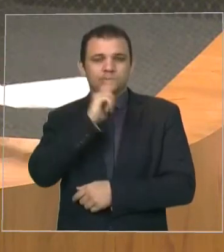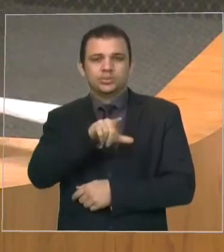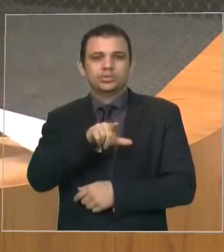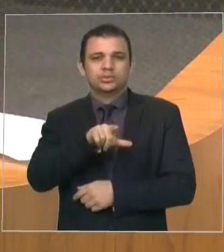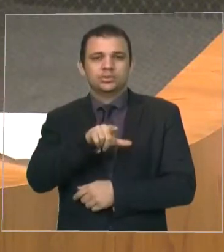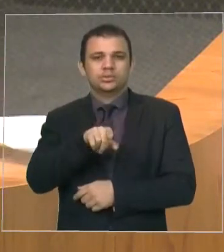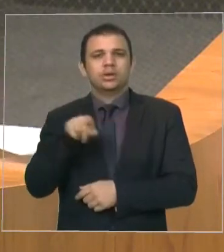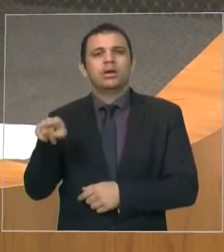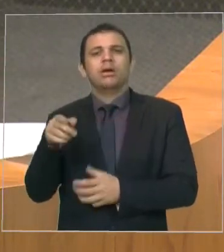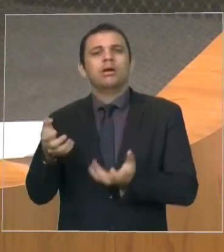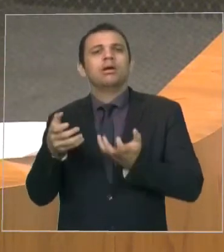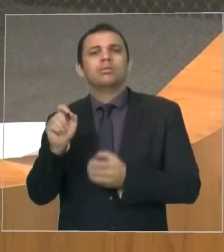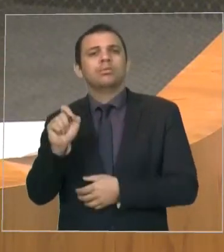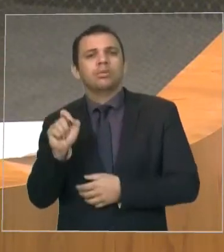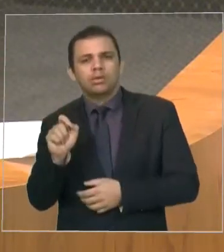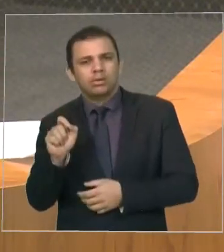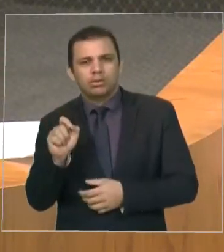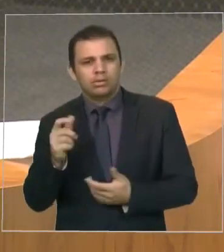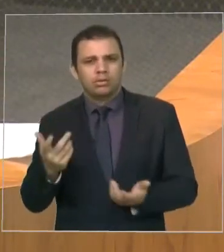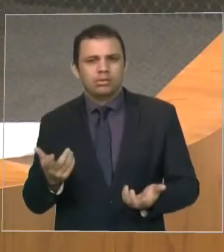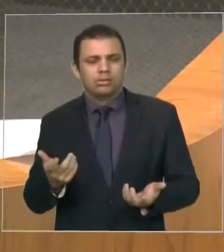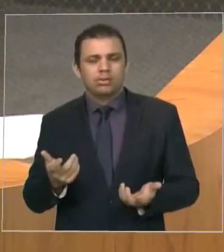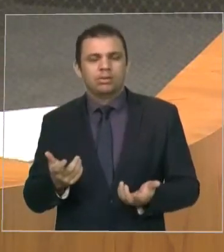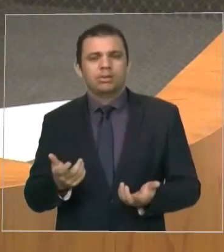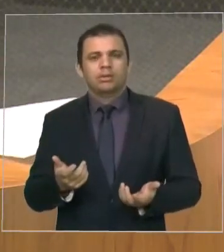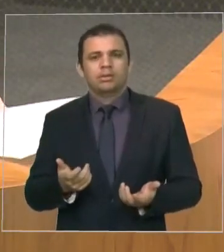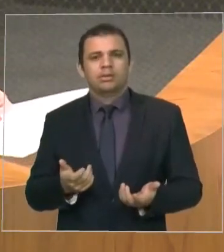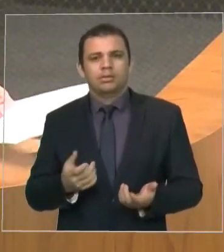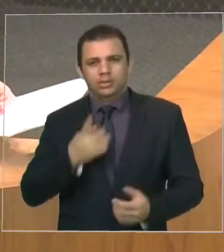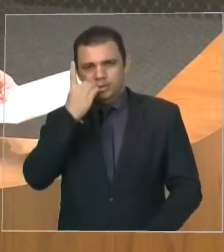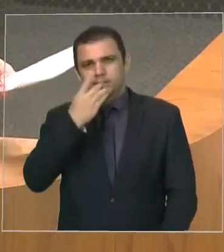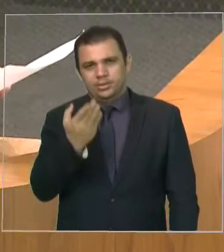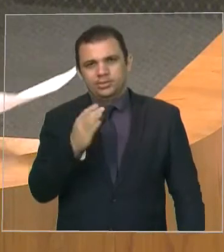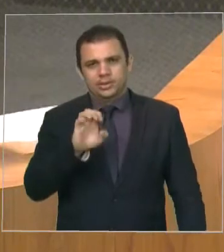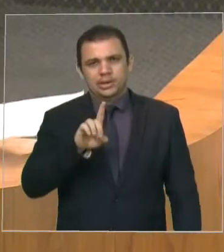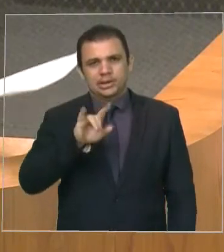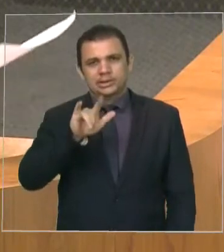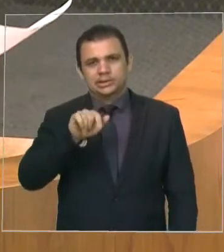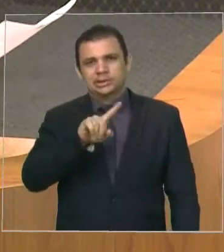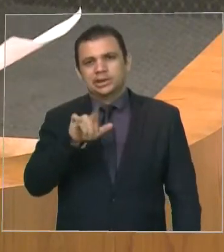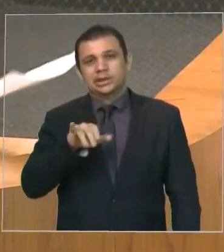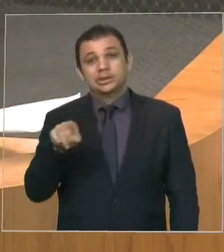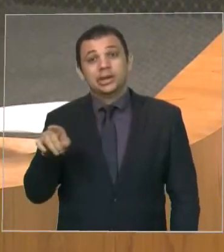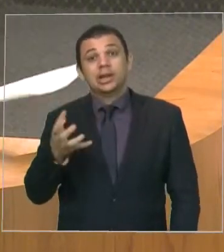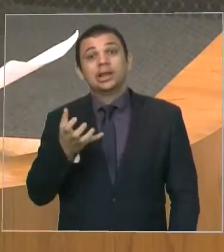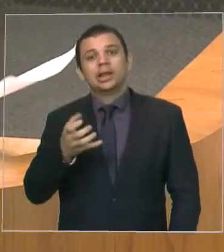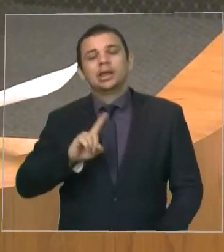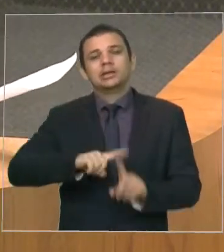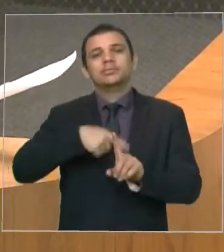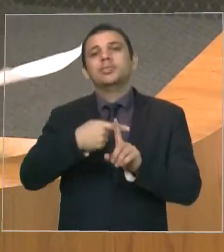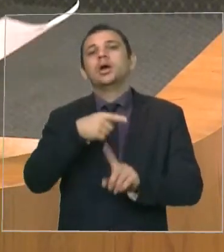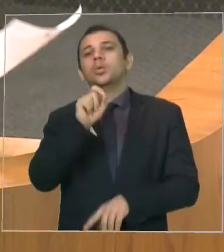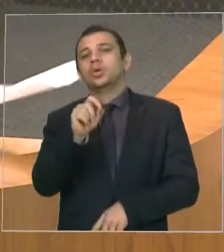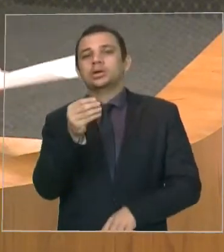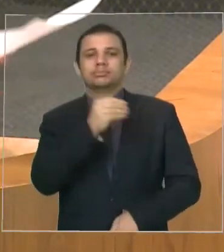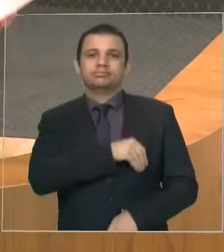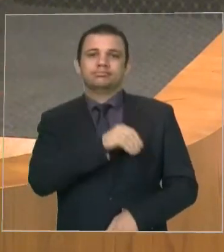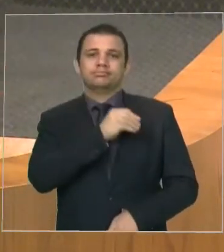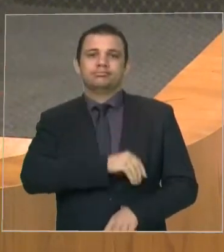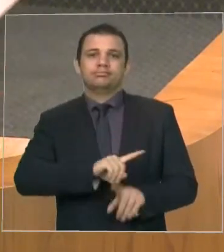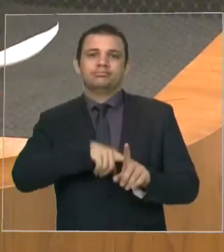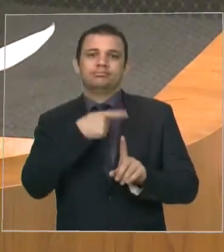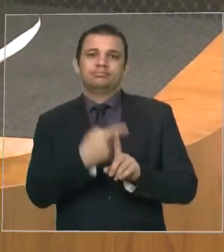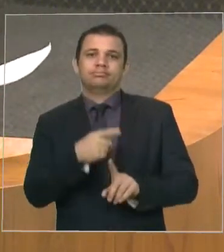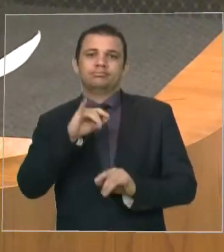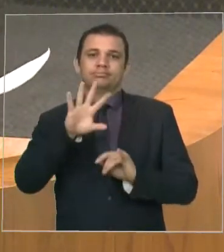o que ele ia querer, deputada de Lázio, era mais arrecadação de impostos